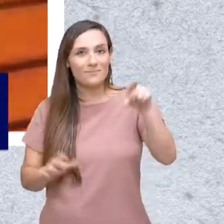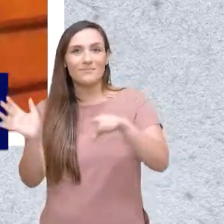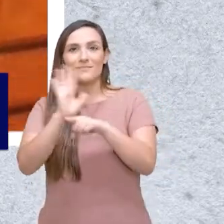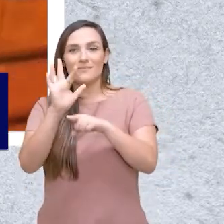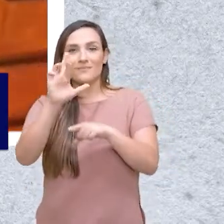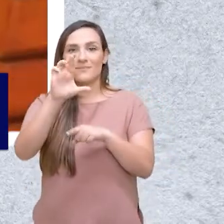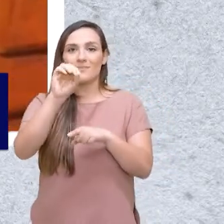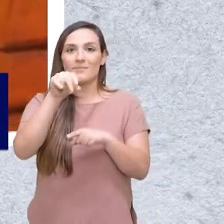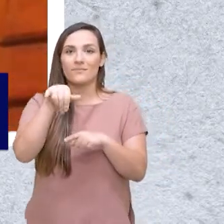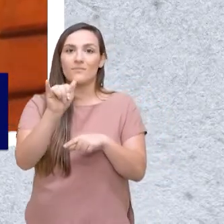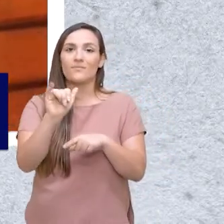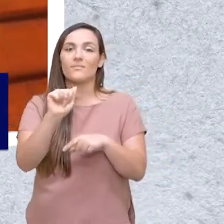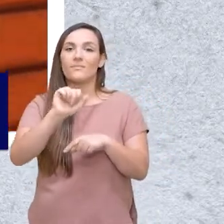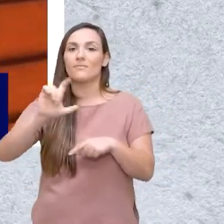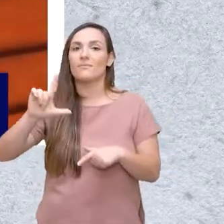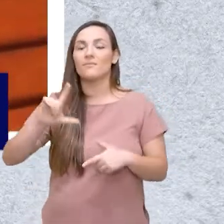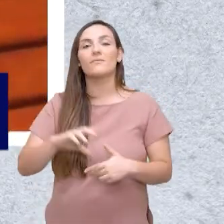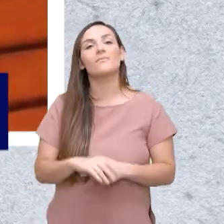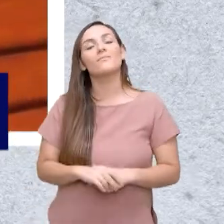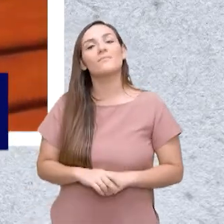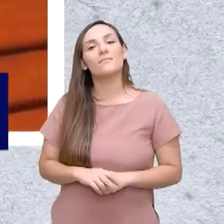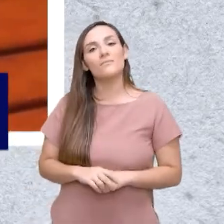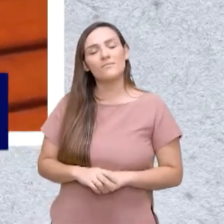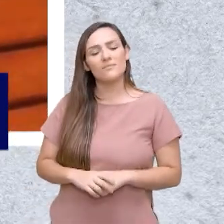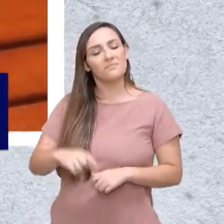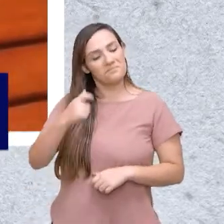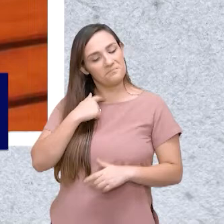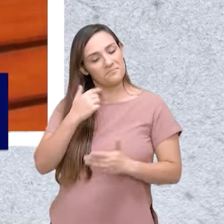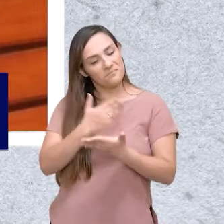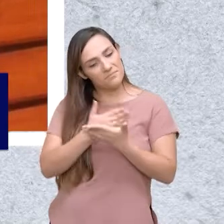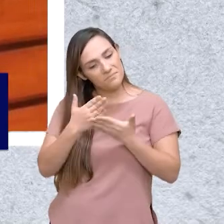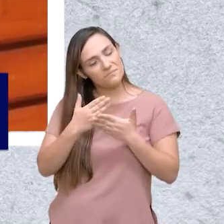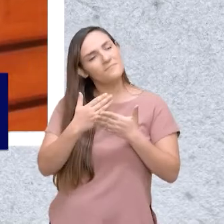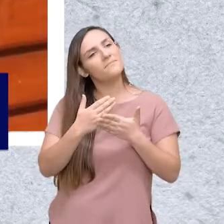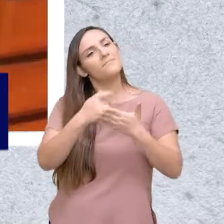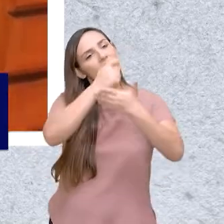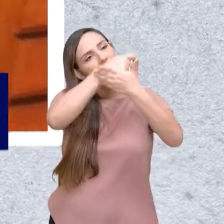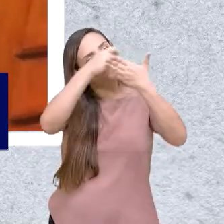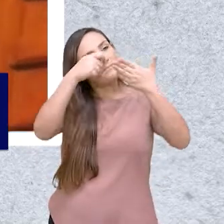Até isso eu anotava. E eu comecei a anotar,